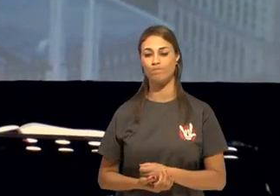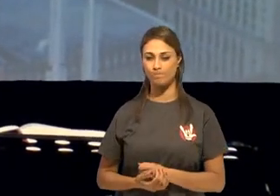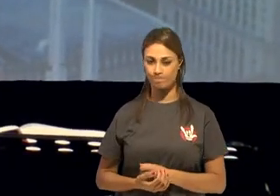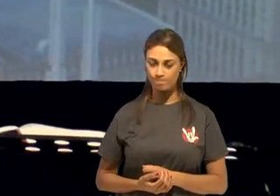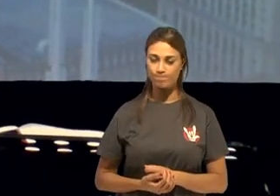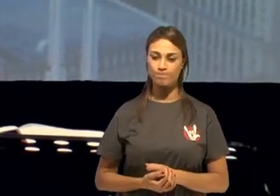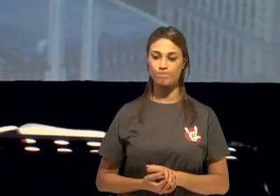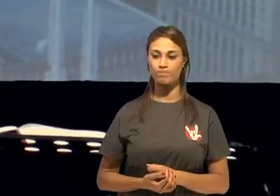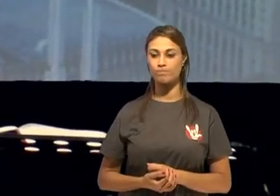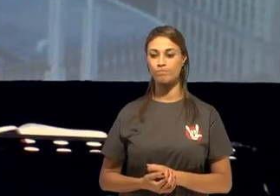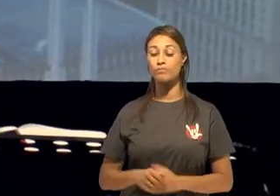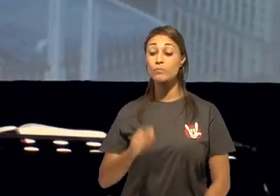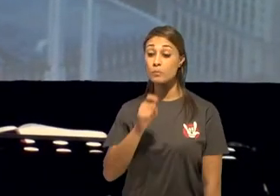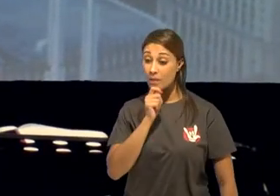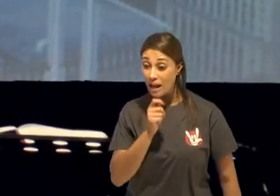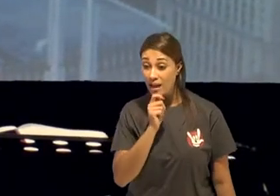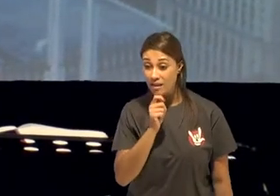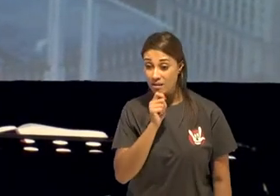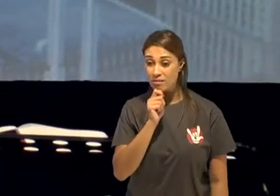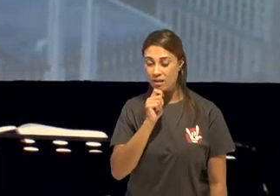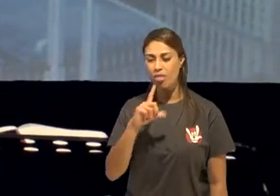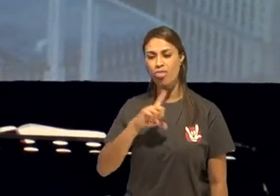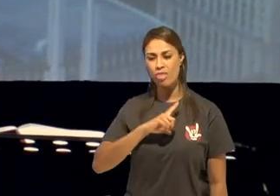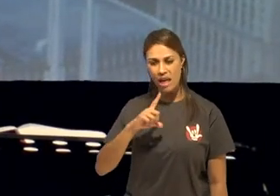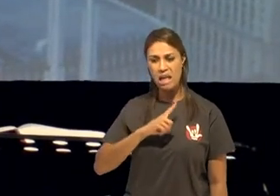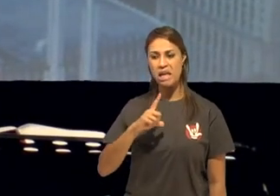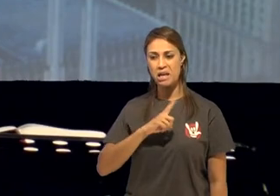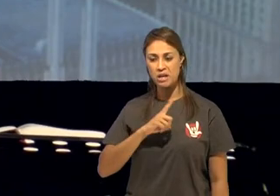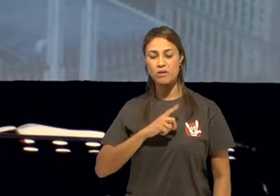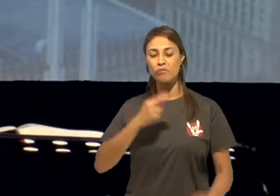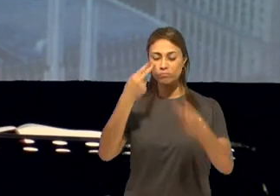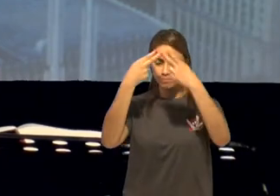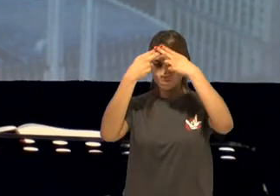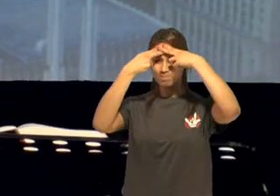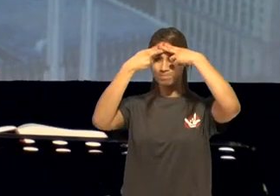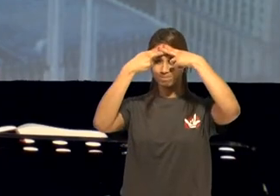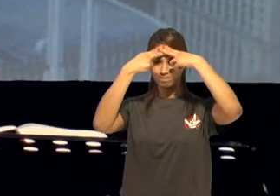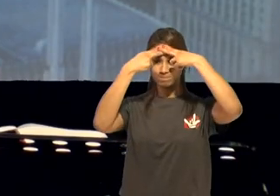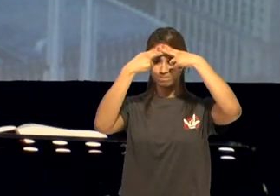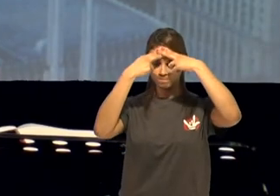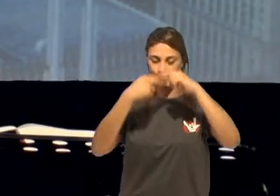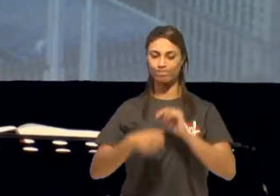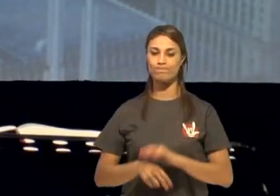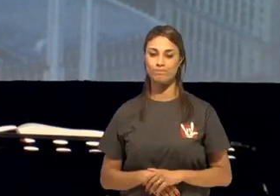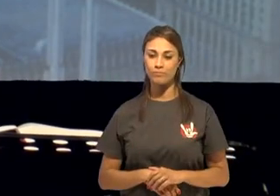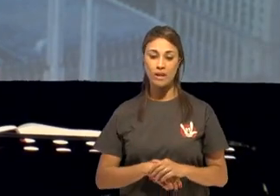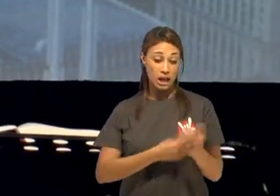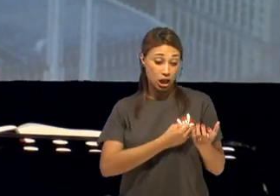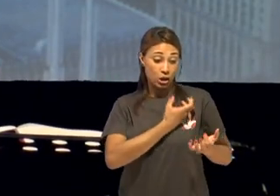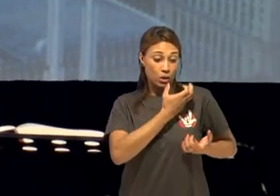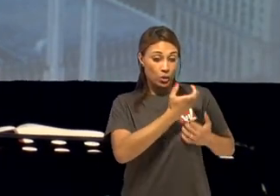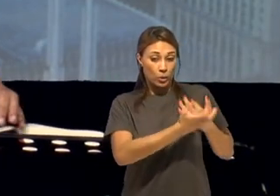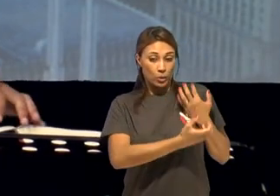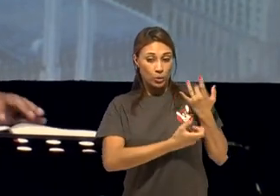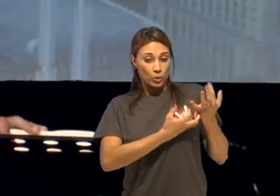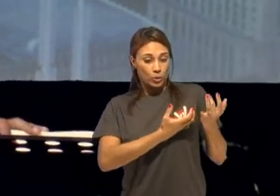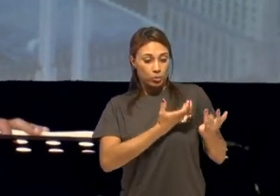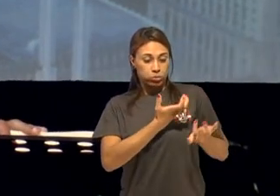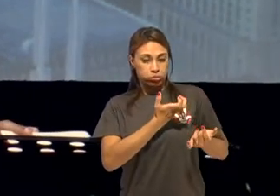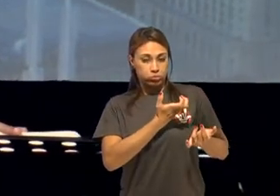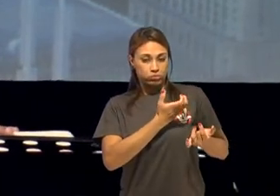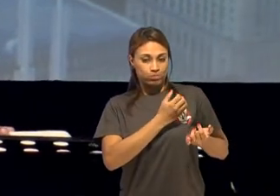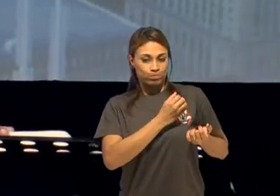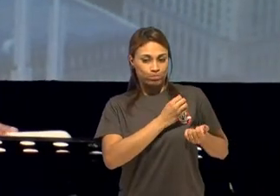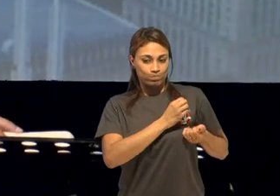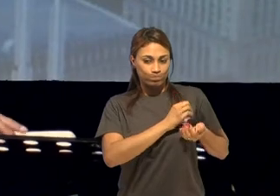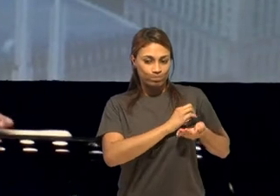eu ainda, meus irmãos, por causa das frustrações, o fogo é apagado em mim. Sabe? E não estou